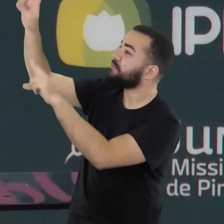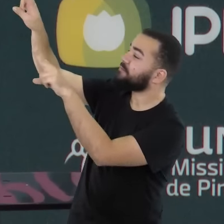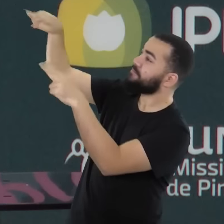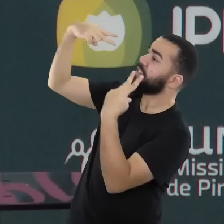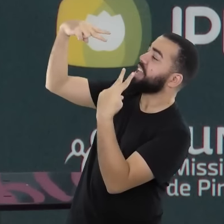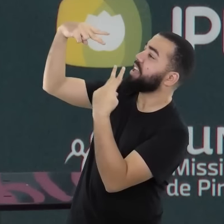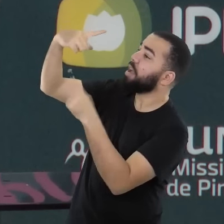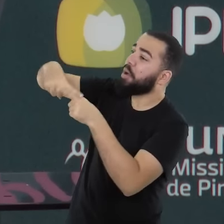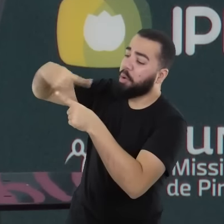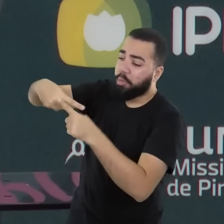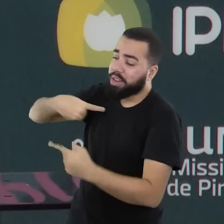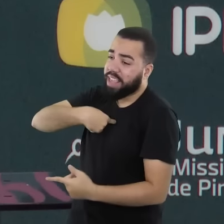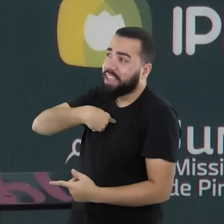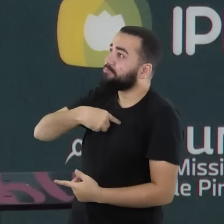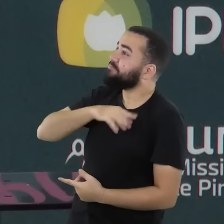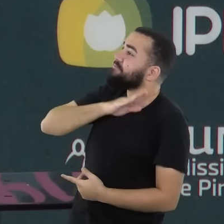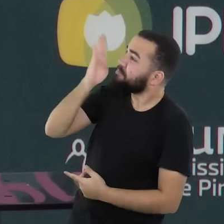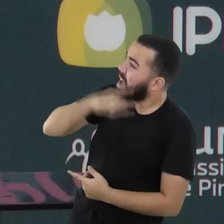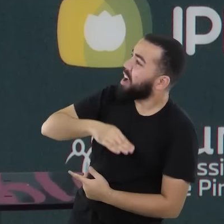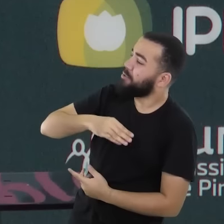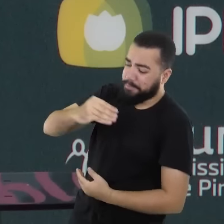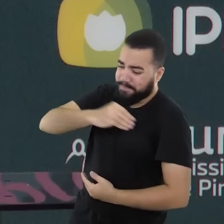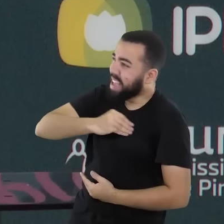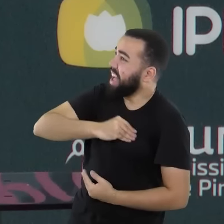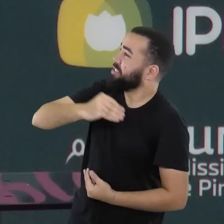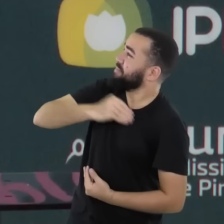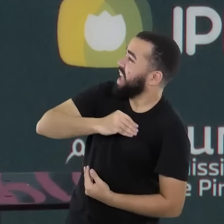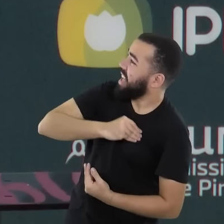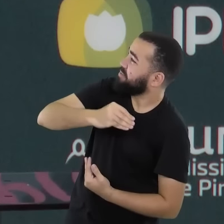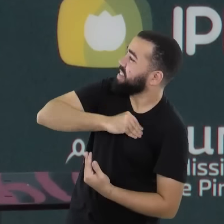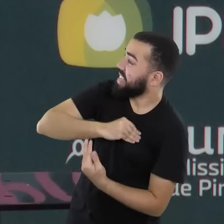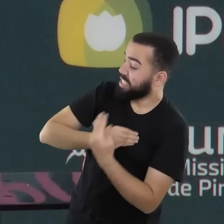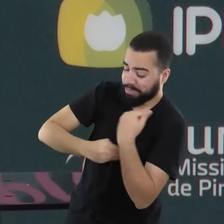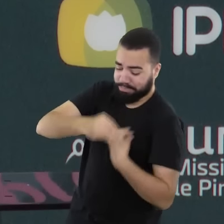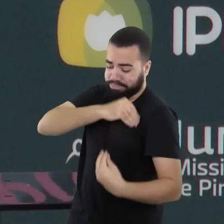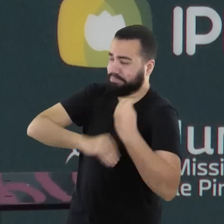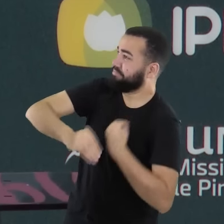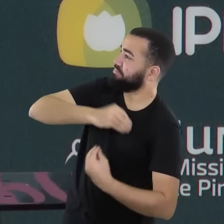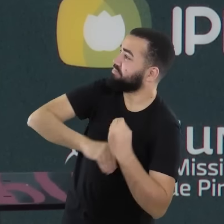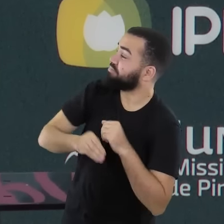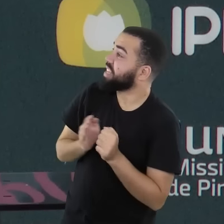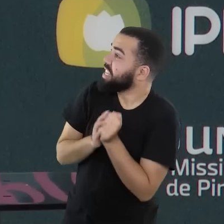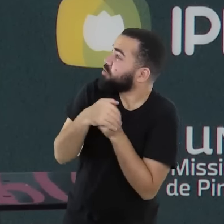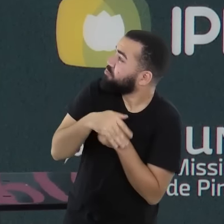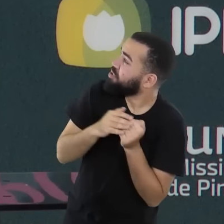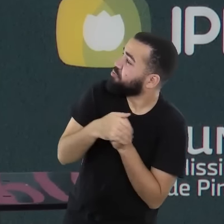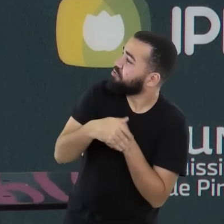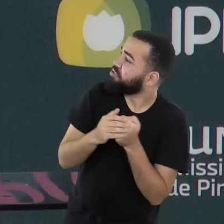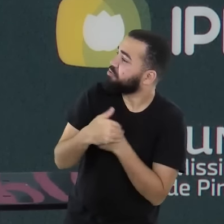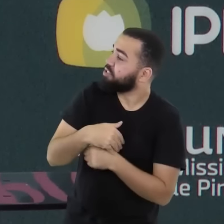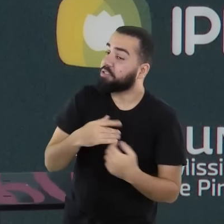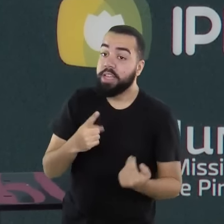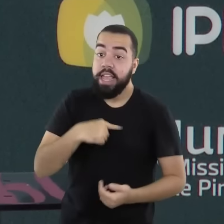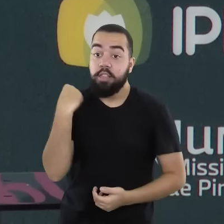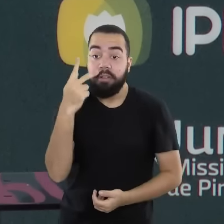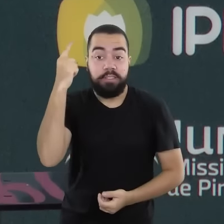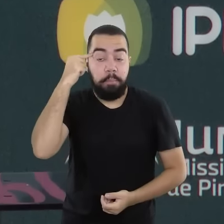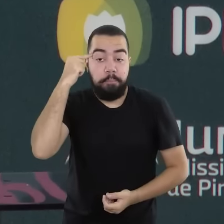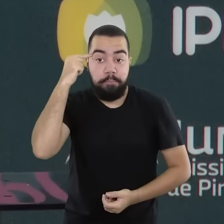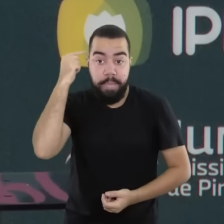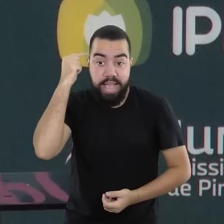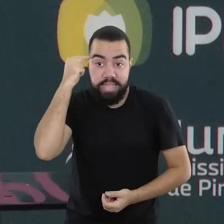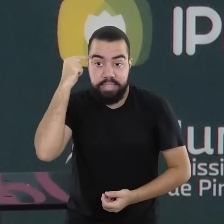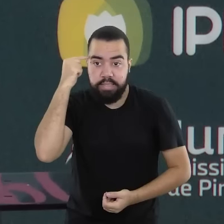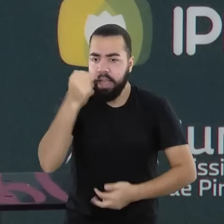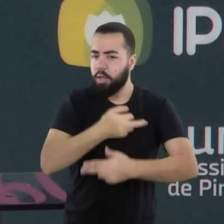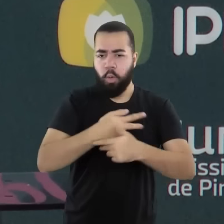Porque, meus amados irmãos, tanto pecado disfarçado na nossa vida, pecado disfarçado de coisa boa,